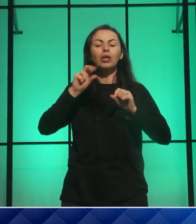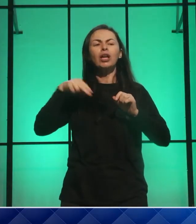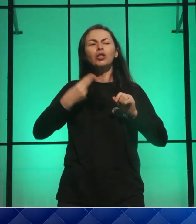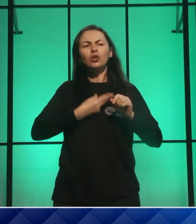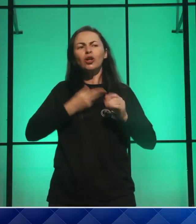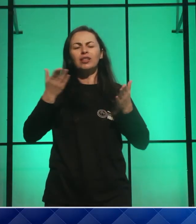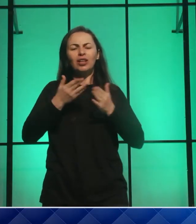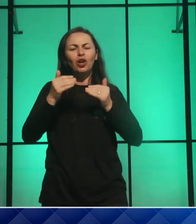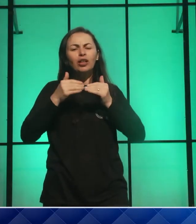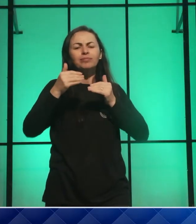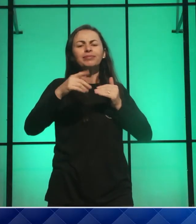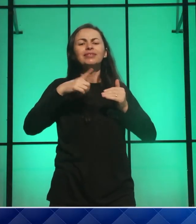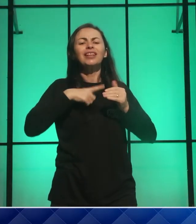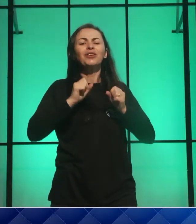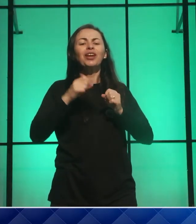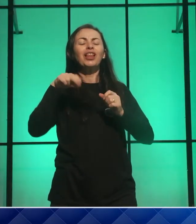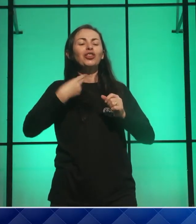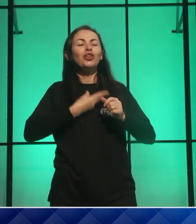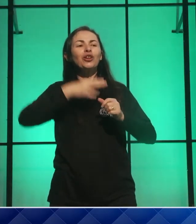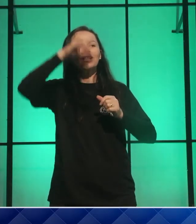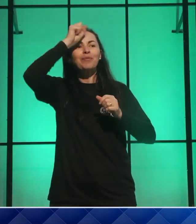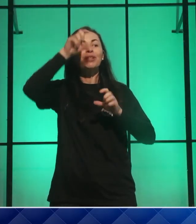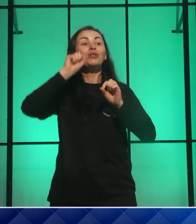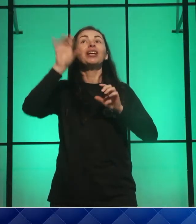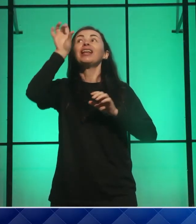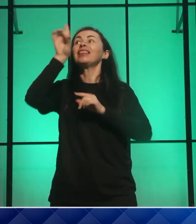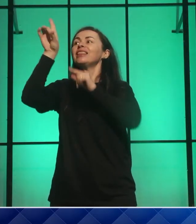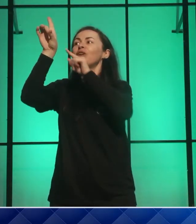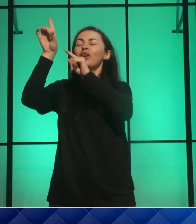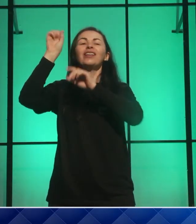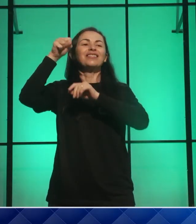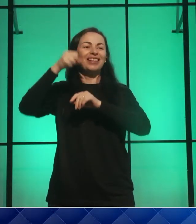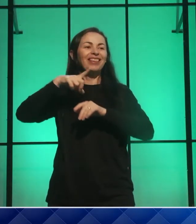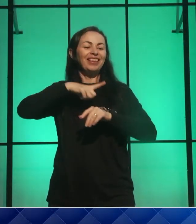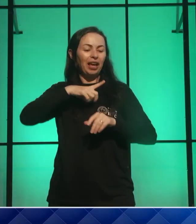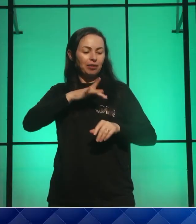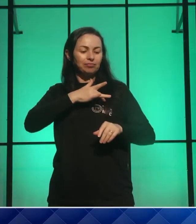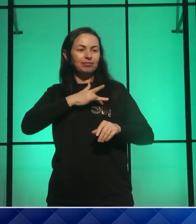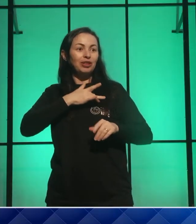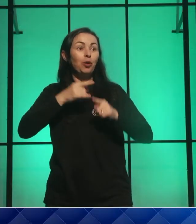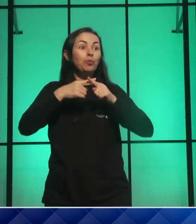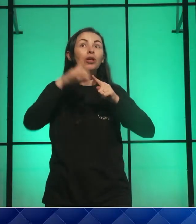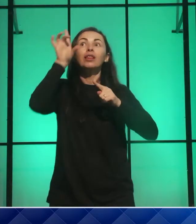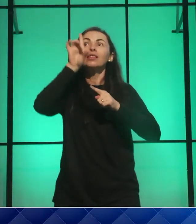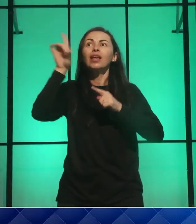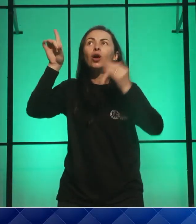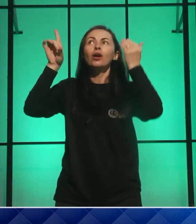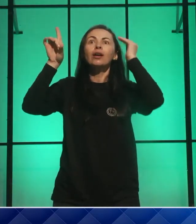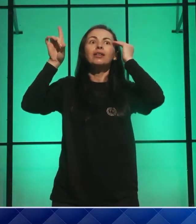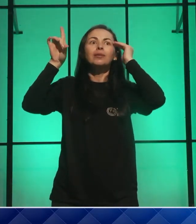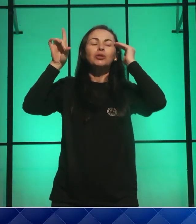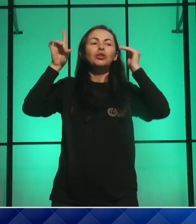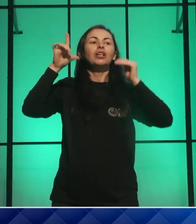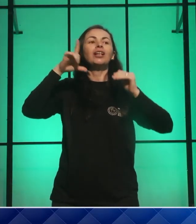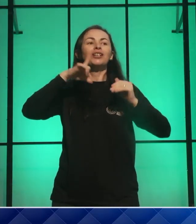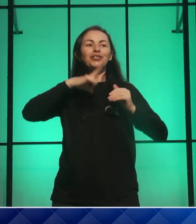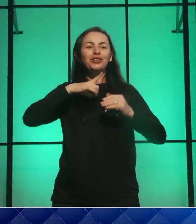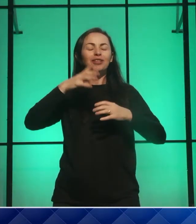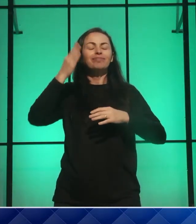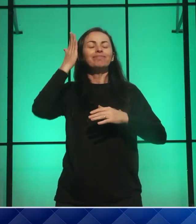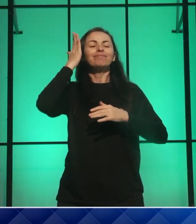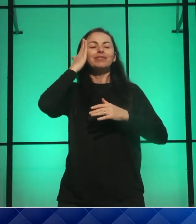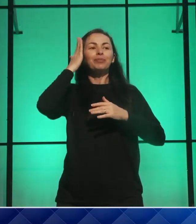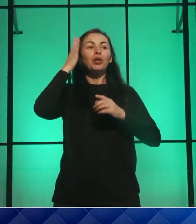que o nosso Deus é um Deus de misericórdia. E Deus, na sua sabedoria, estava sabendo que